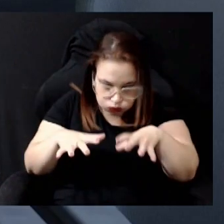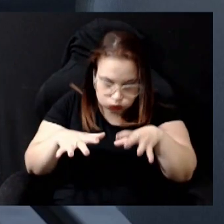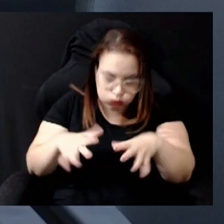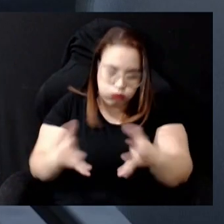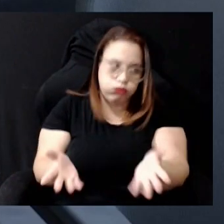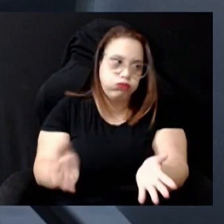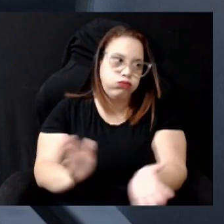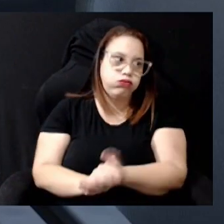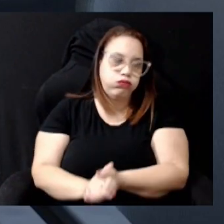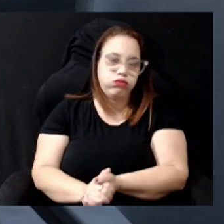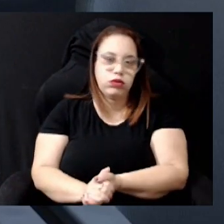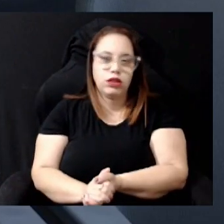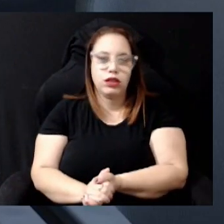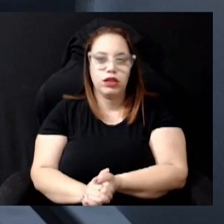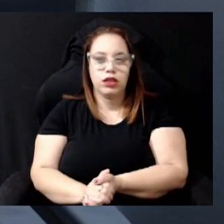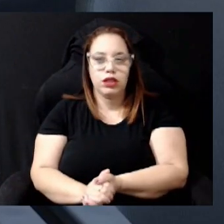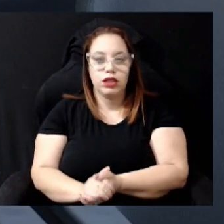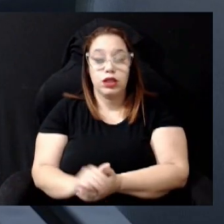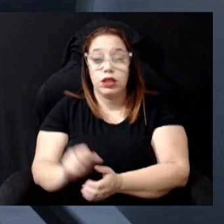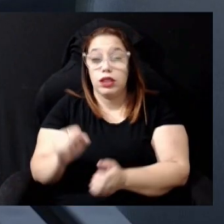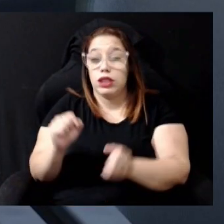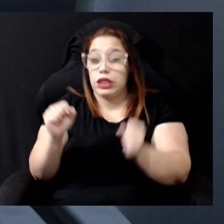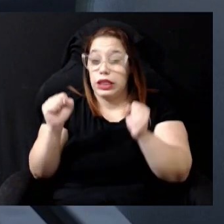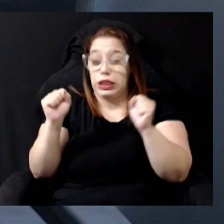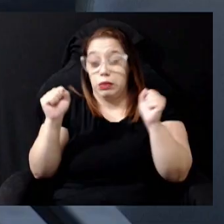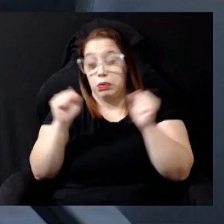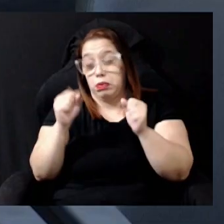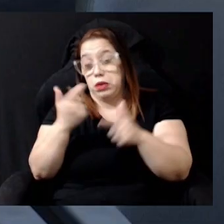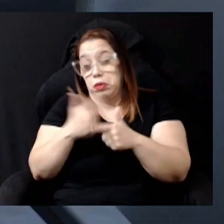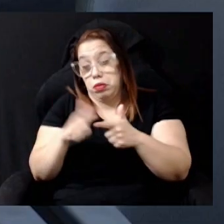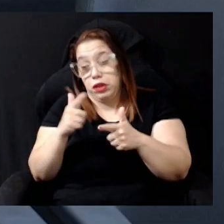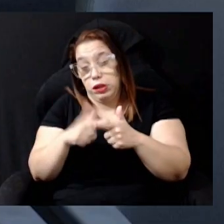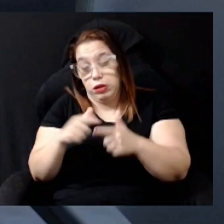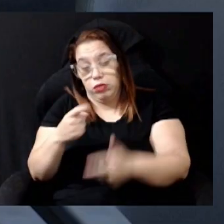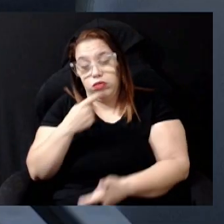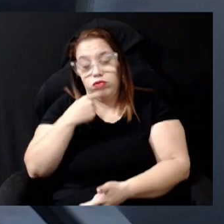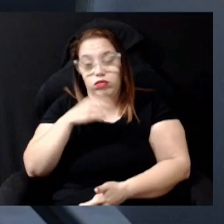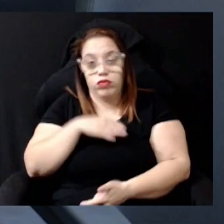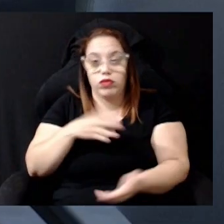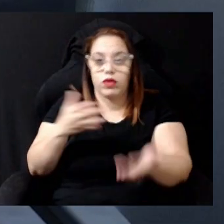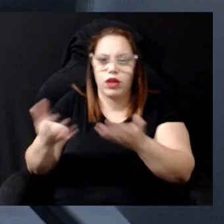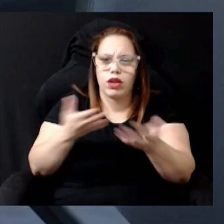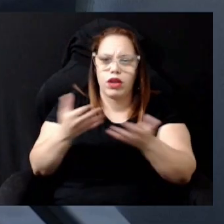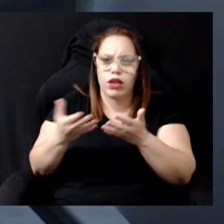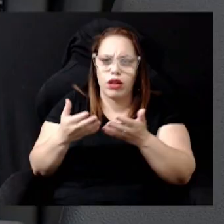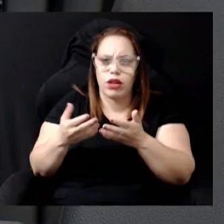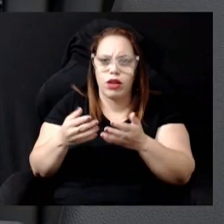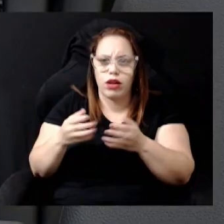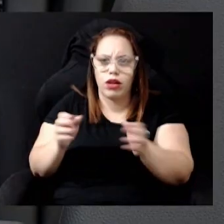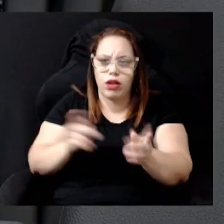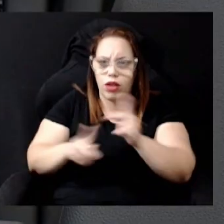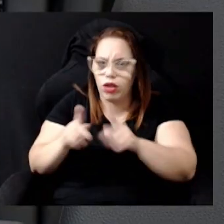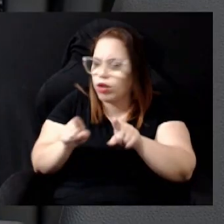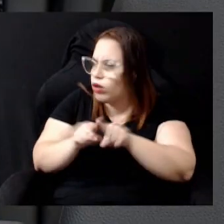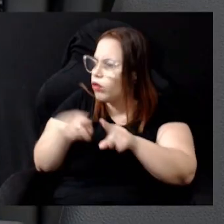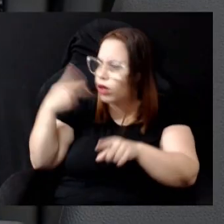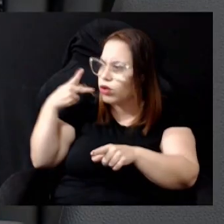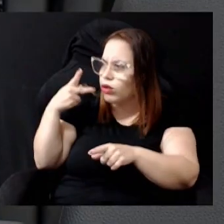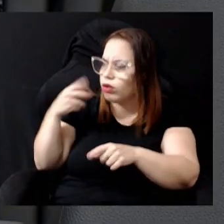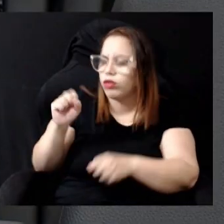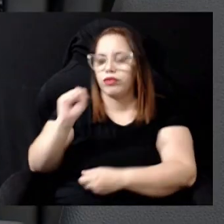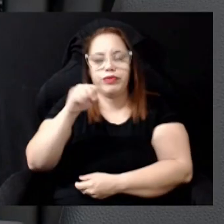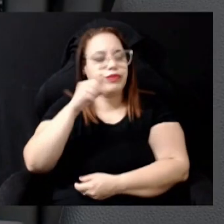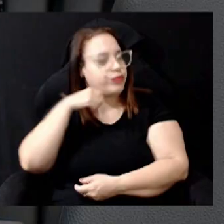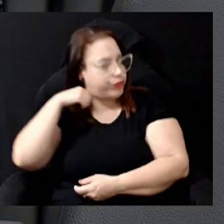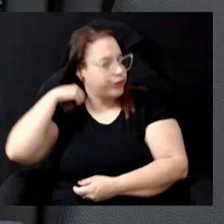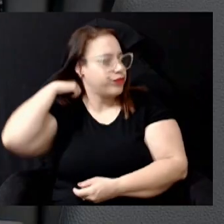causando um caos na cidade. Então tudo isso acaba envolvendo, e tem a participação do público também, vereador? Sim, é fundamental